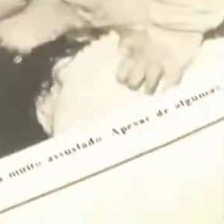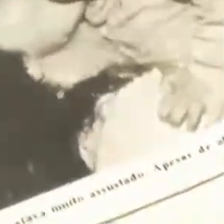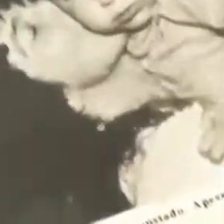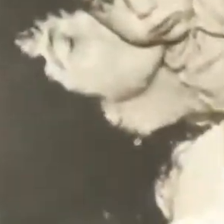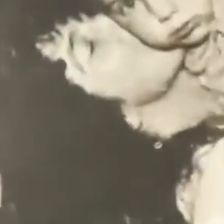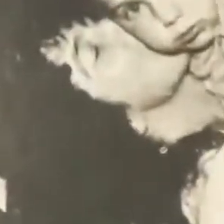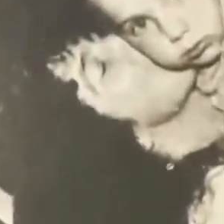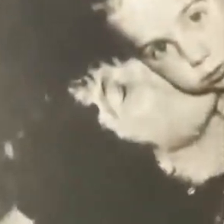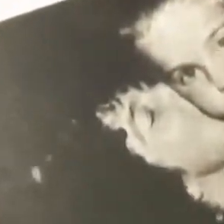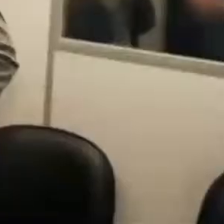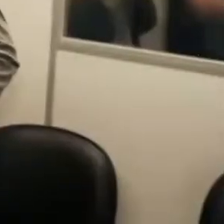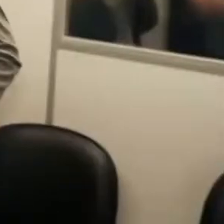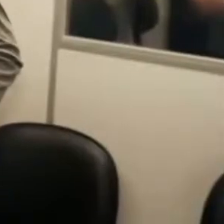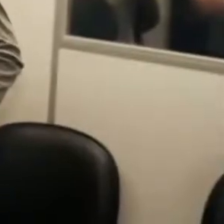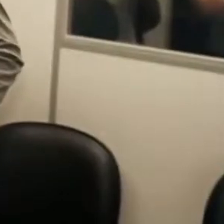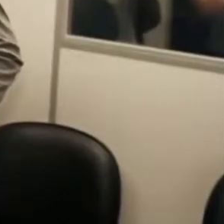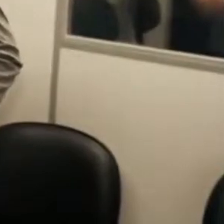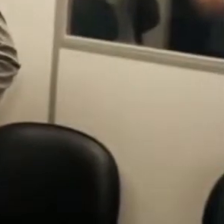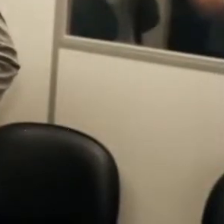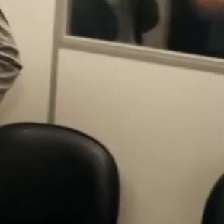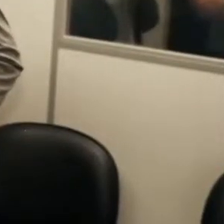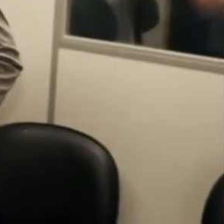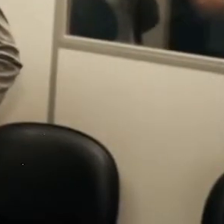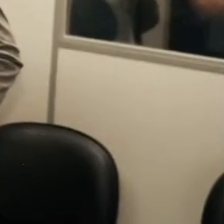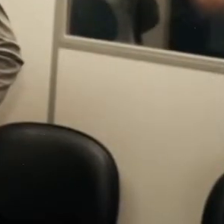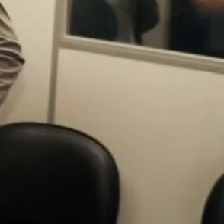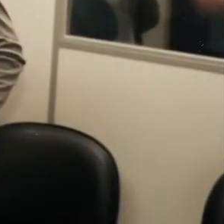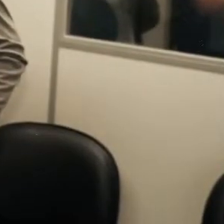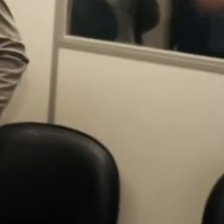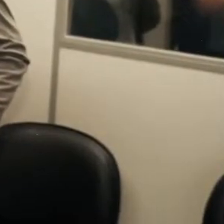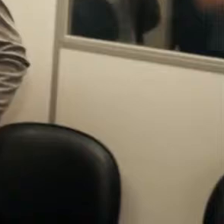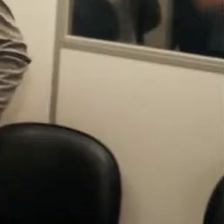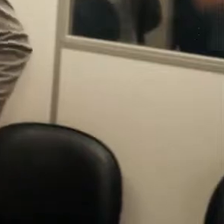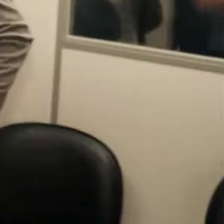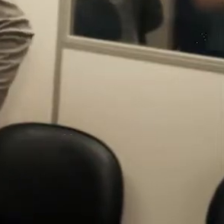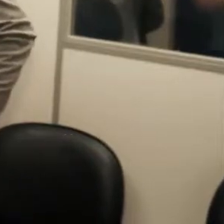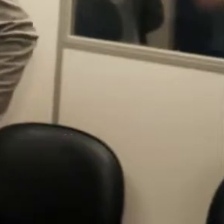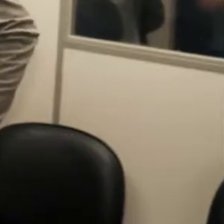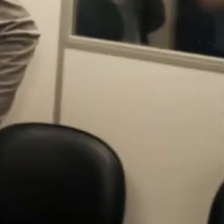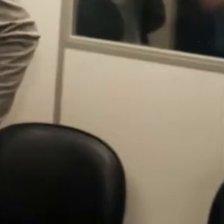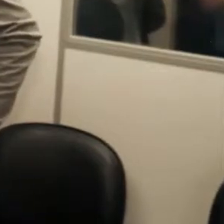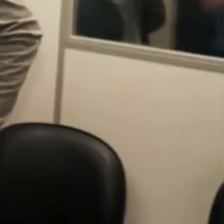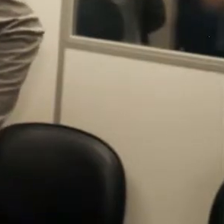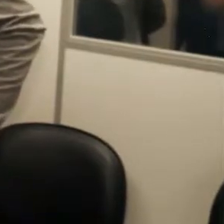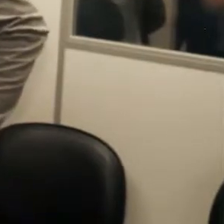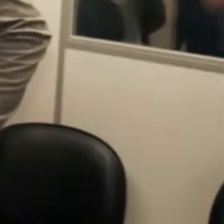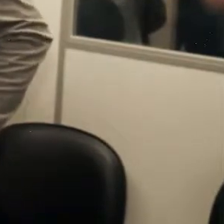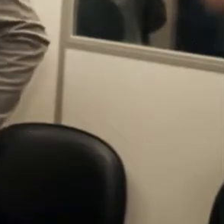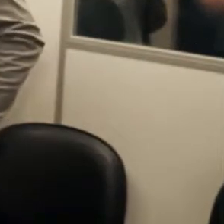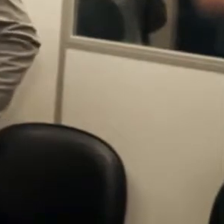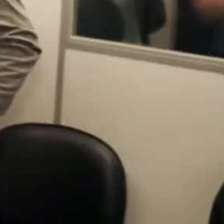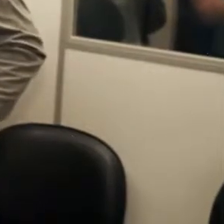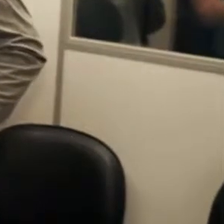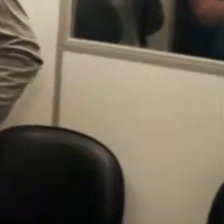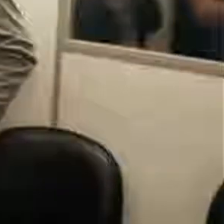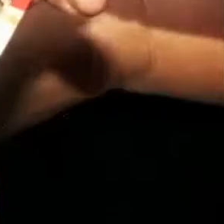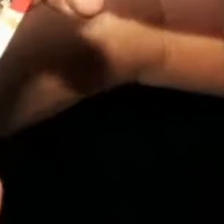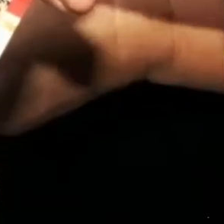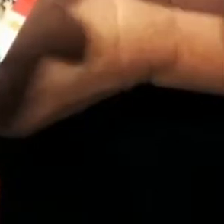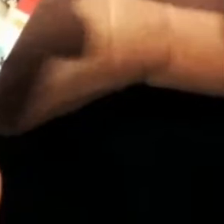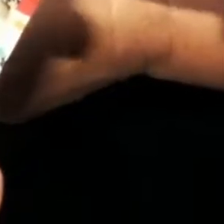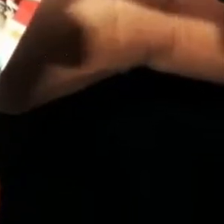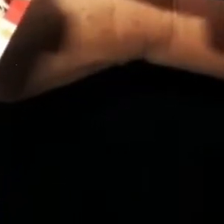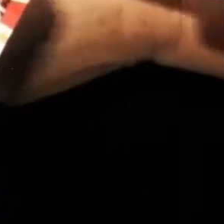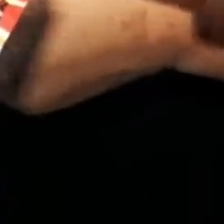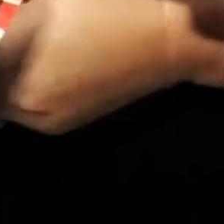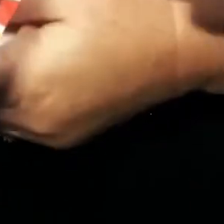esteve longe da família. Na época, ele tinha apenas 3 anos de idade e conta que, mesmo sem lembrar,